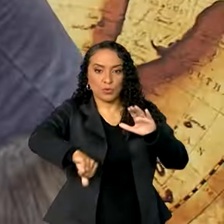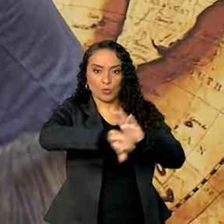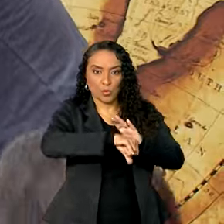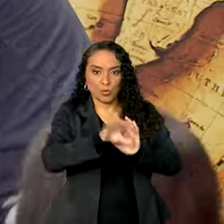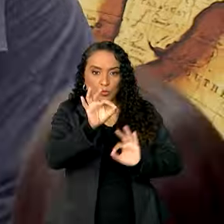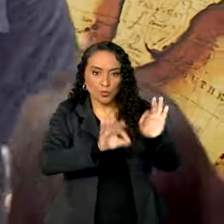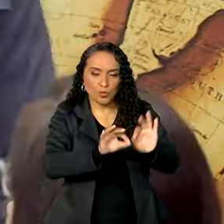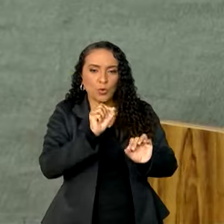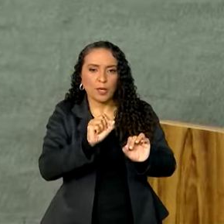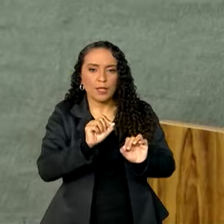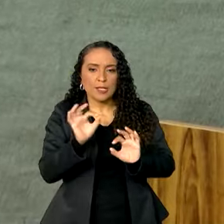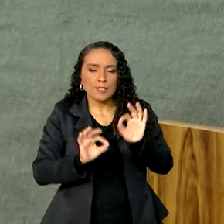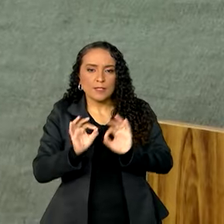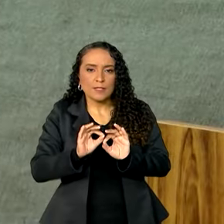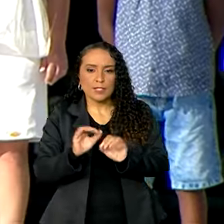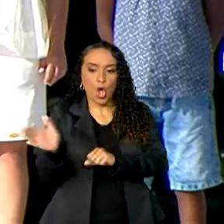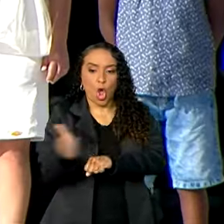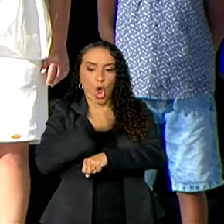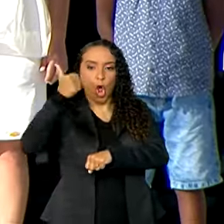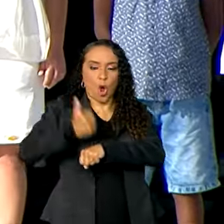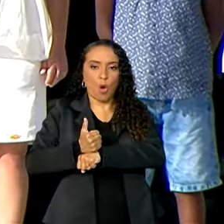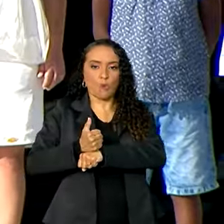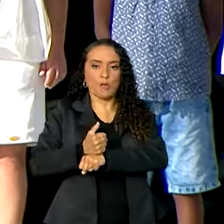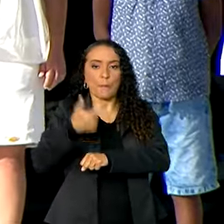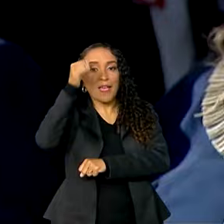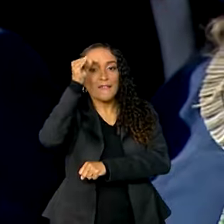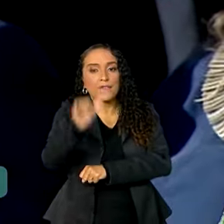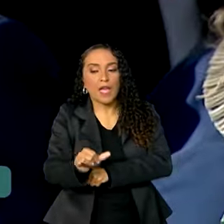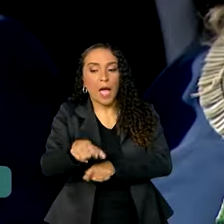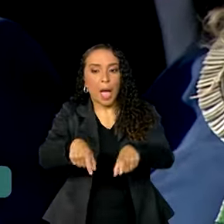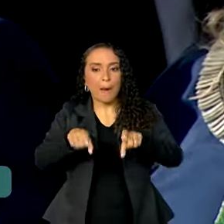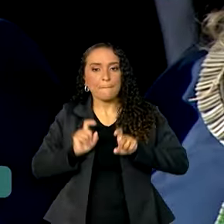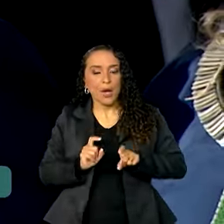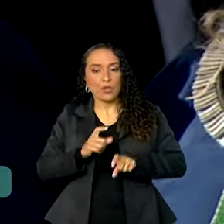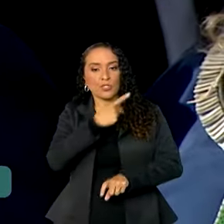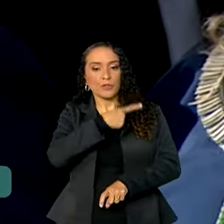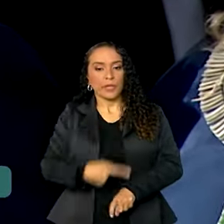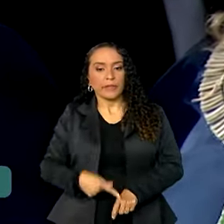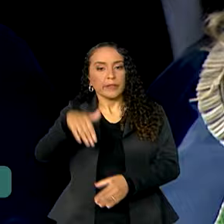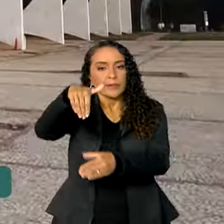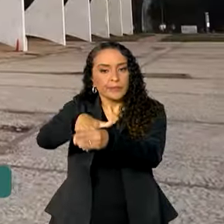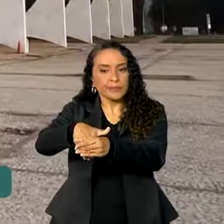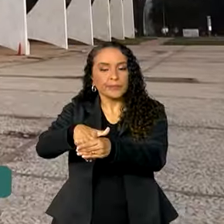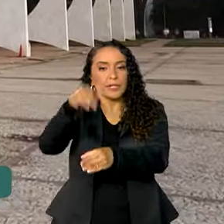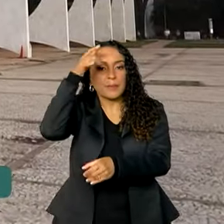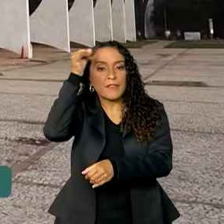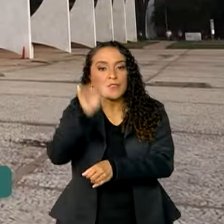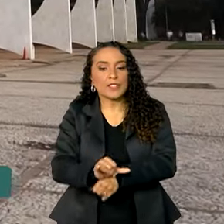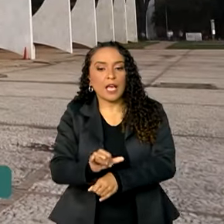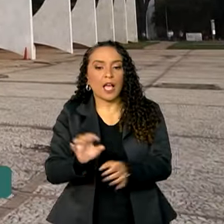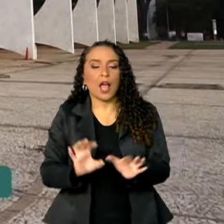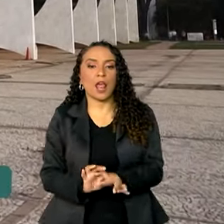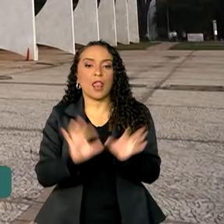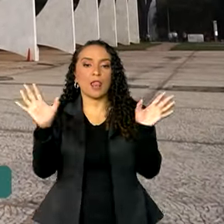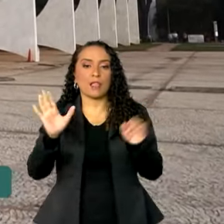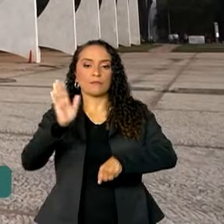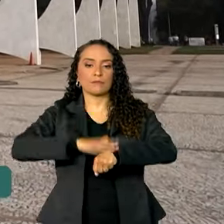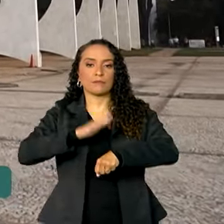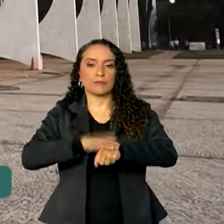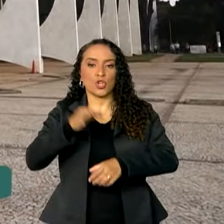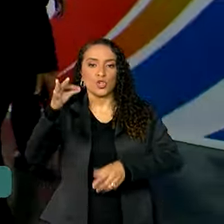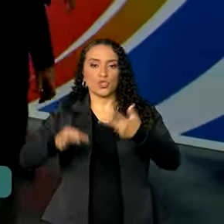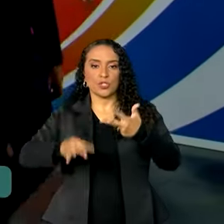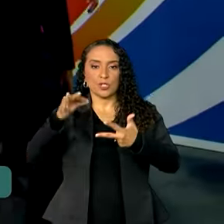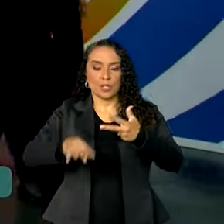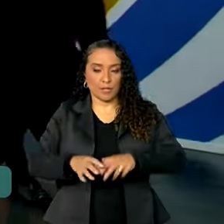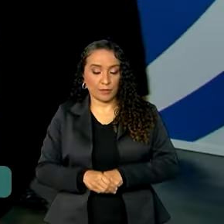criminosa planejou um golpe de Estado para impedir a posse do governo eleito e restringir o livre exercício do Poder